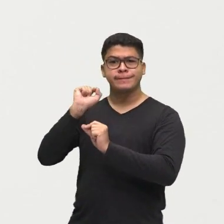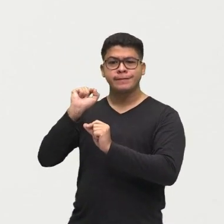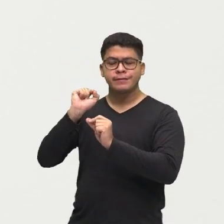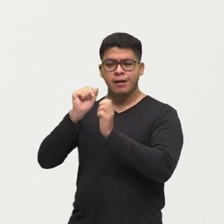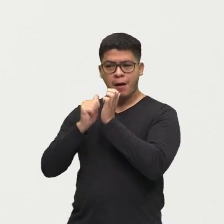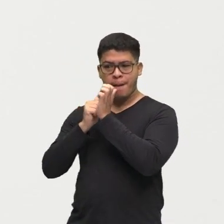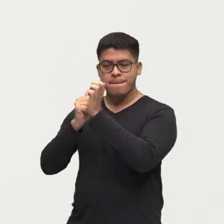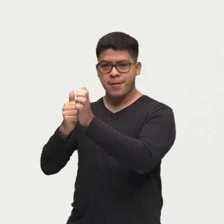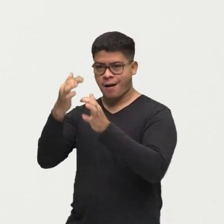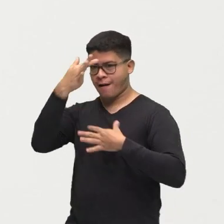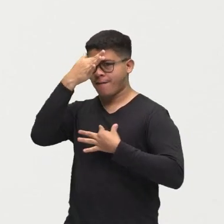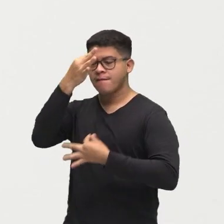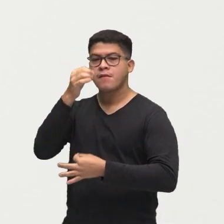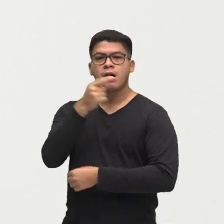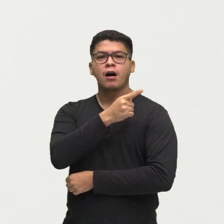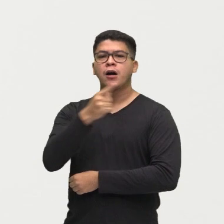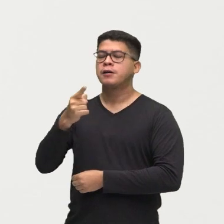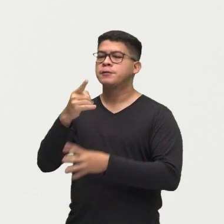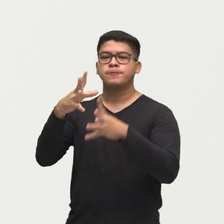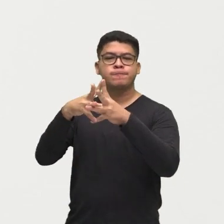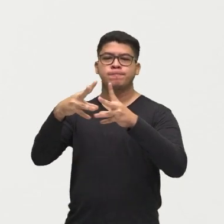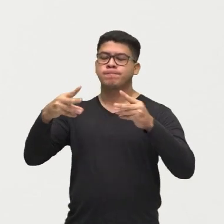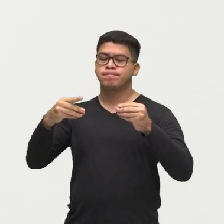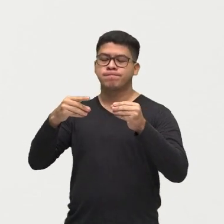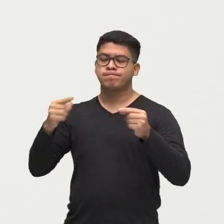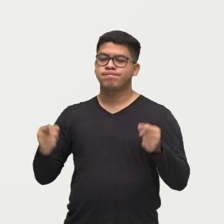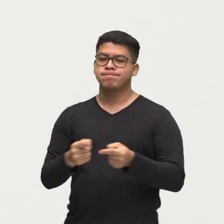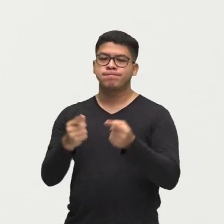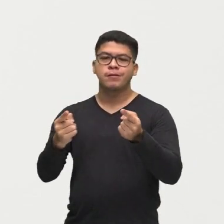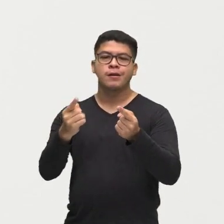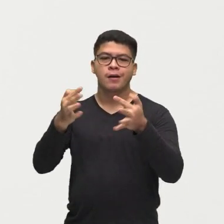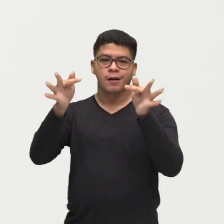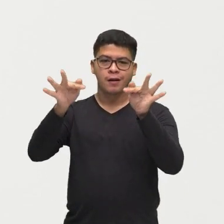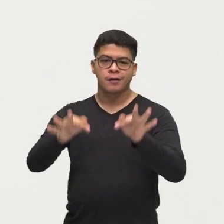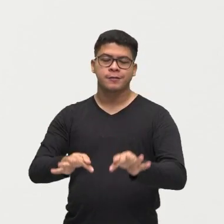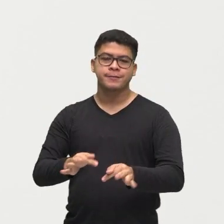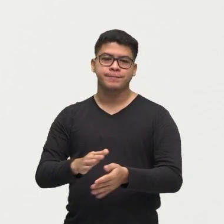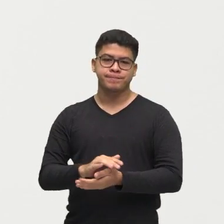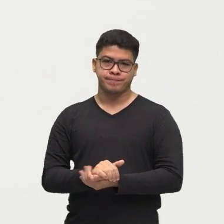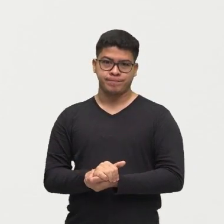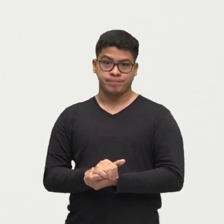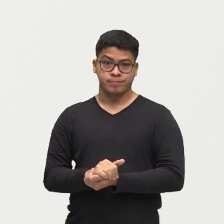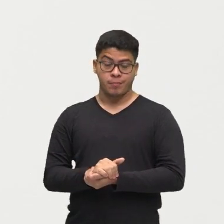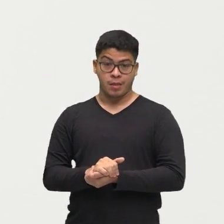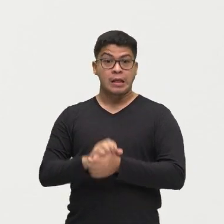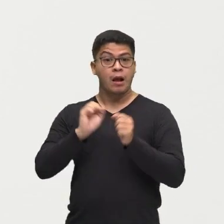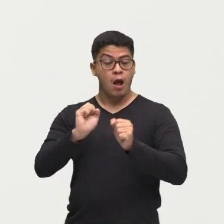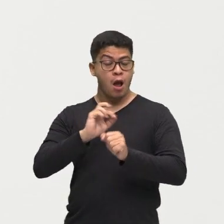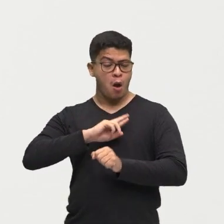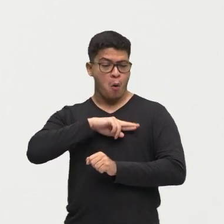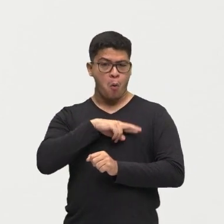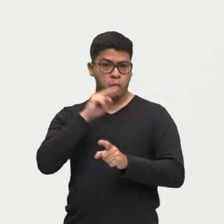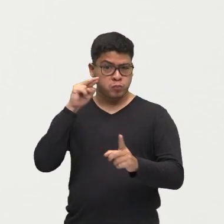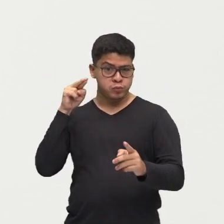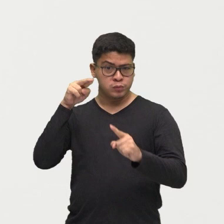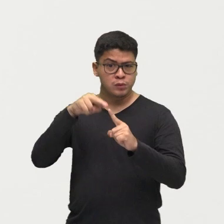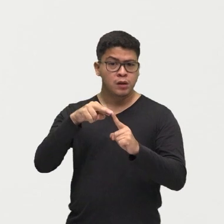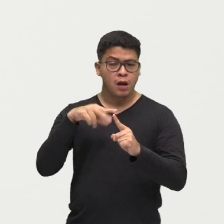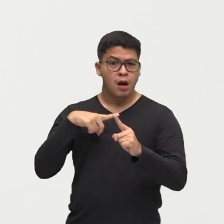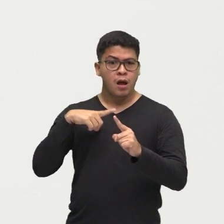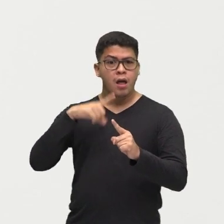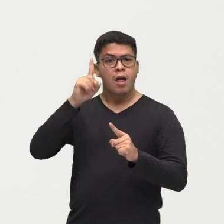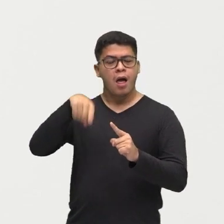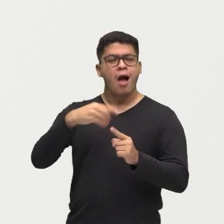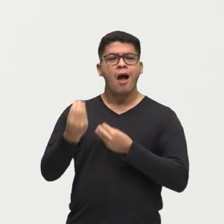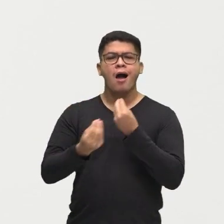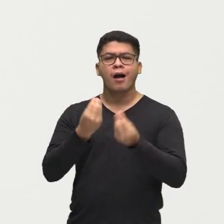fé. Mas não pode findar assim o nosso destino. Então percebo que pela referência é um texto de Camilo Castelo